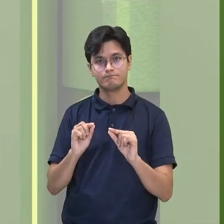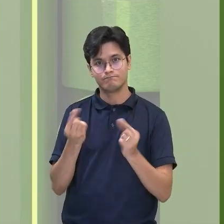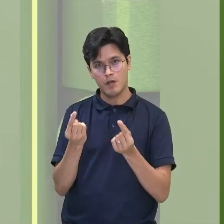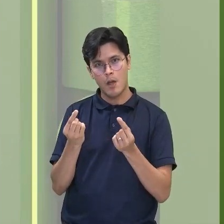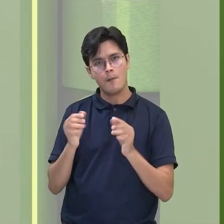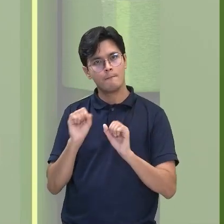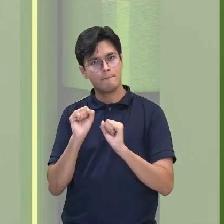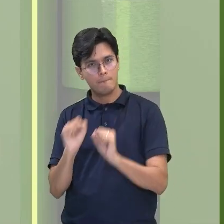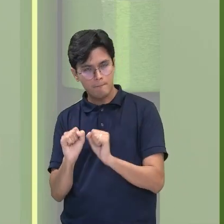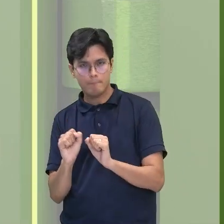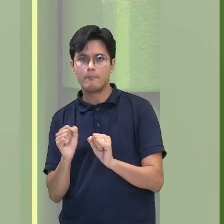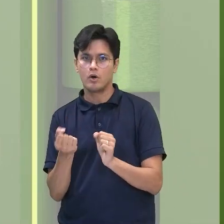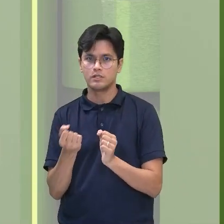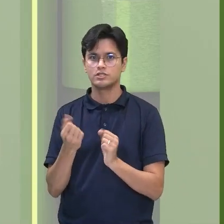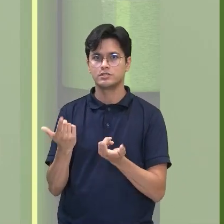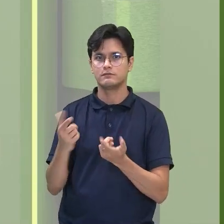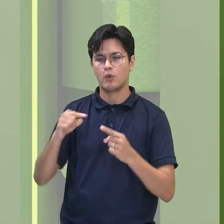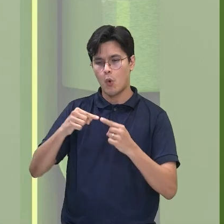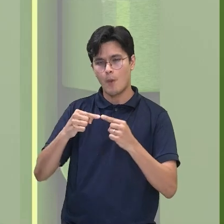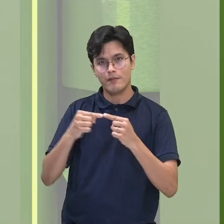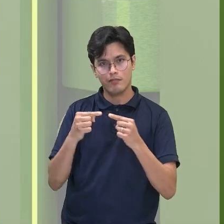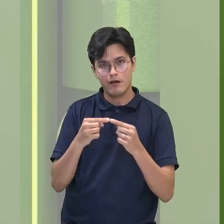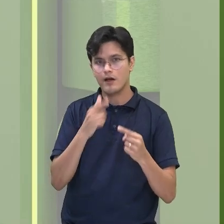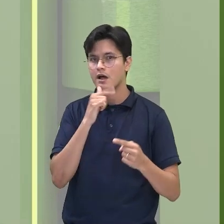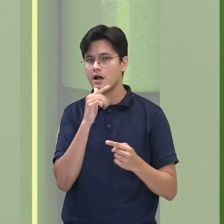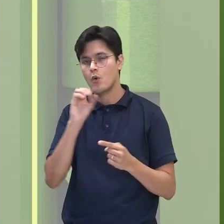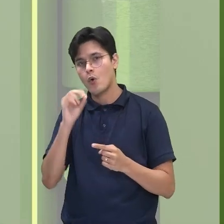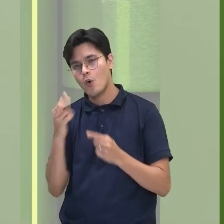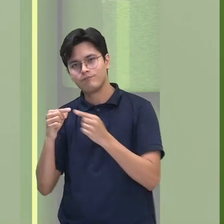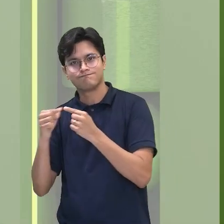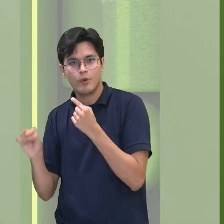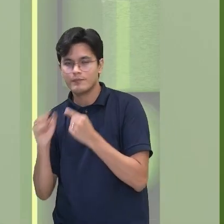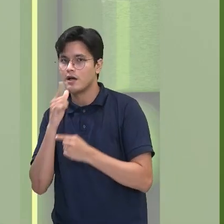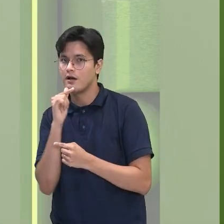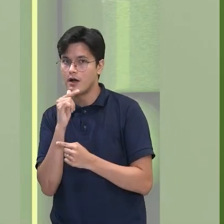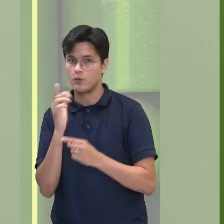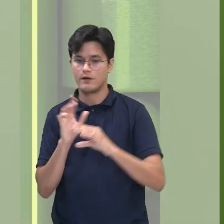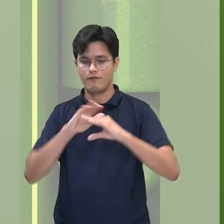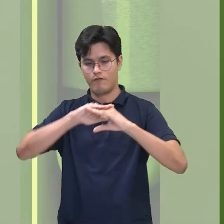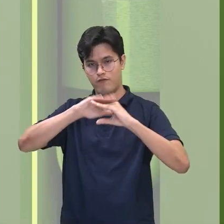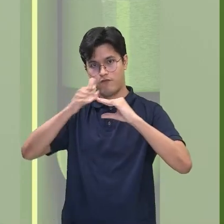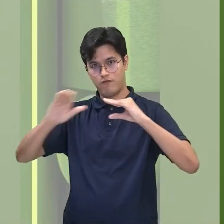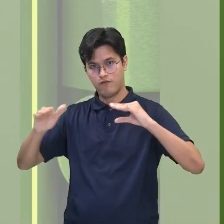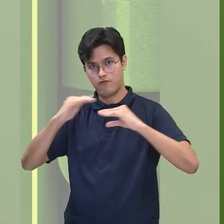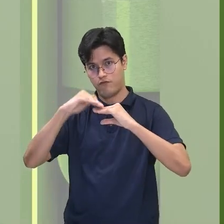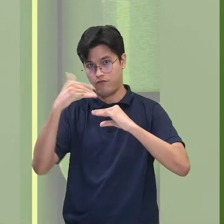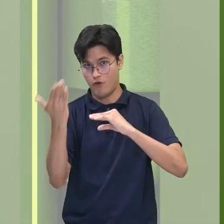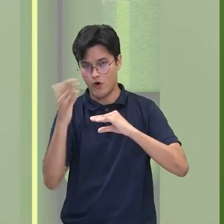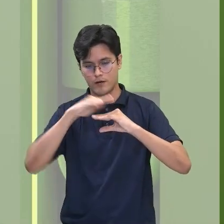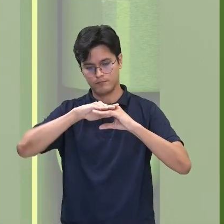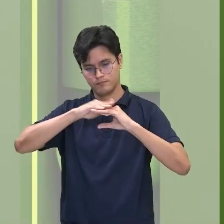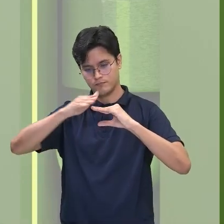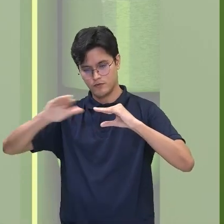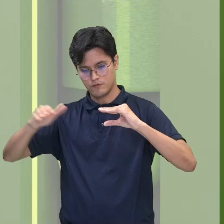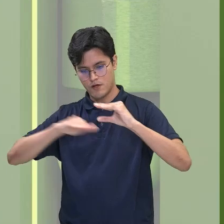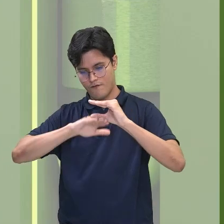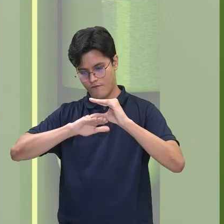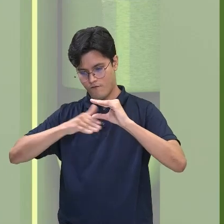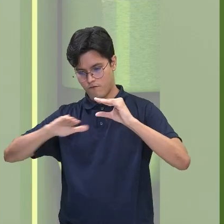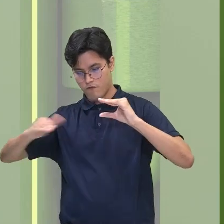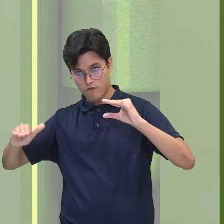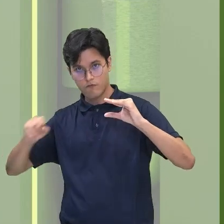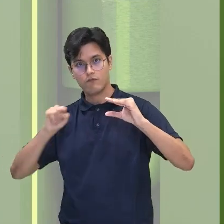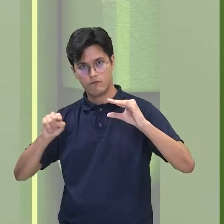e inferior dessa camada, elas têm afinidade com água e com, como é que eu posso dizer,